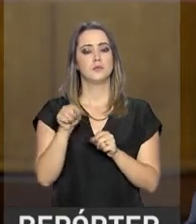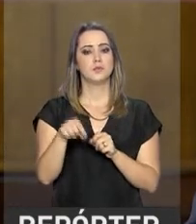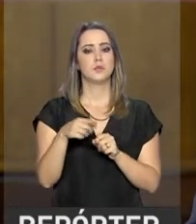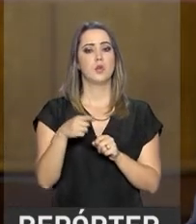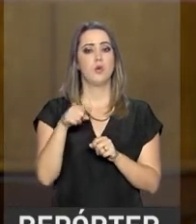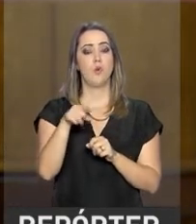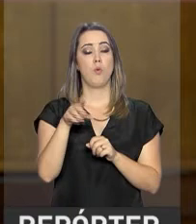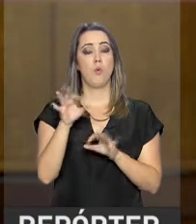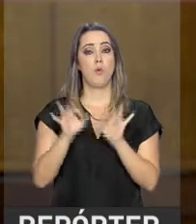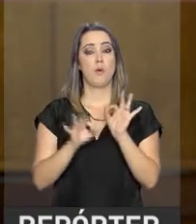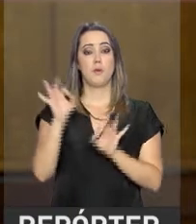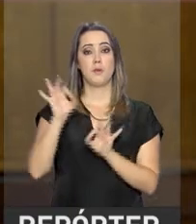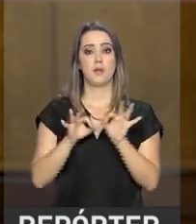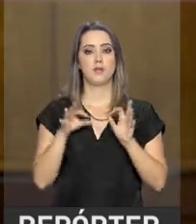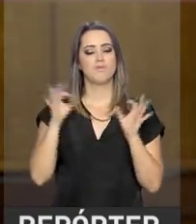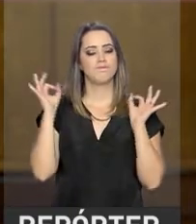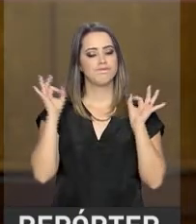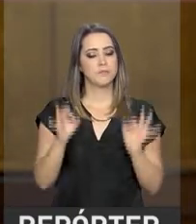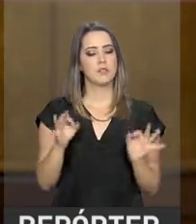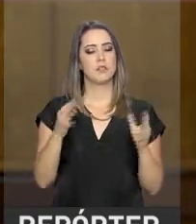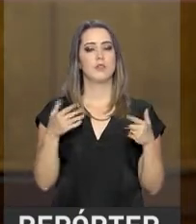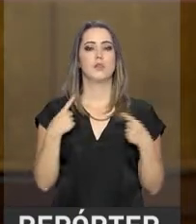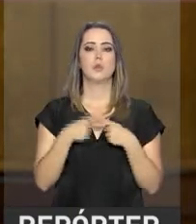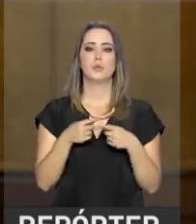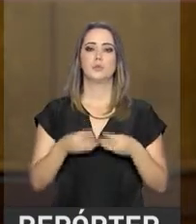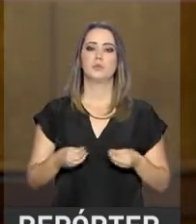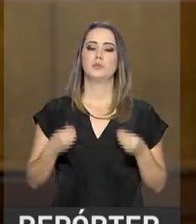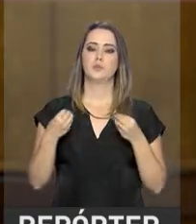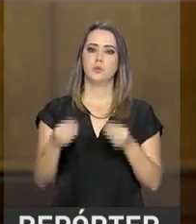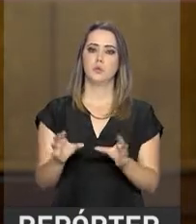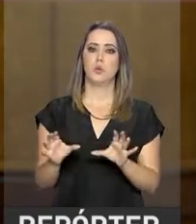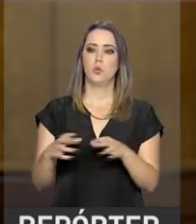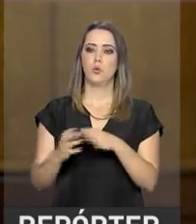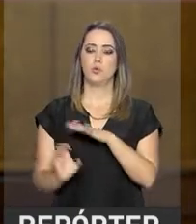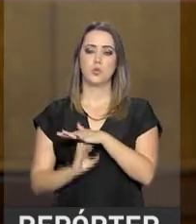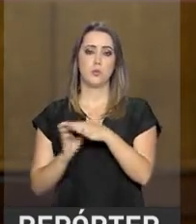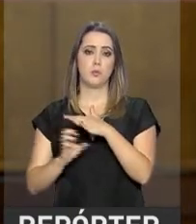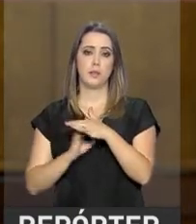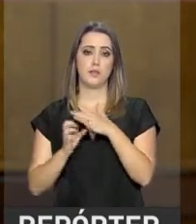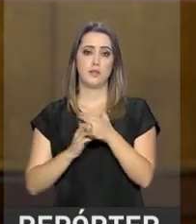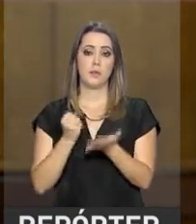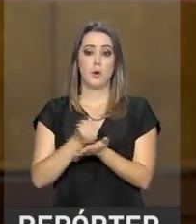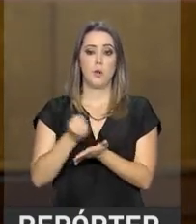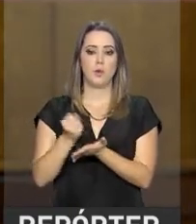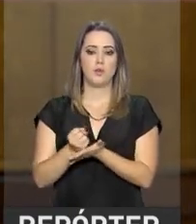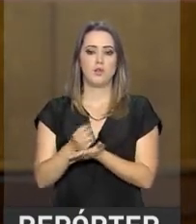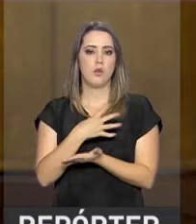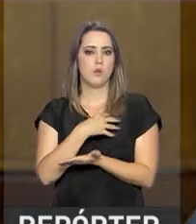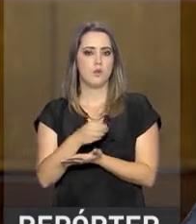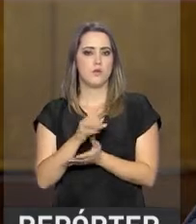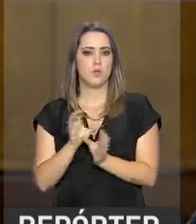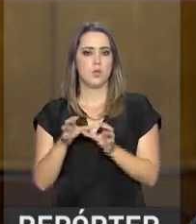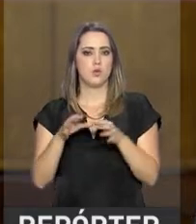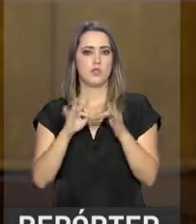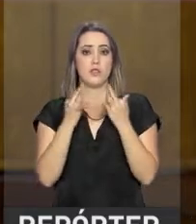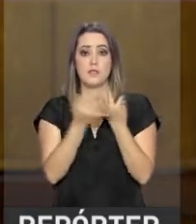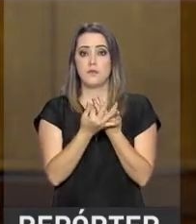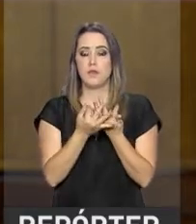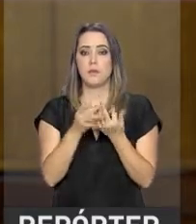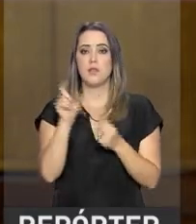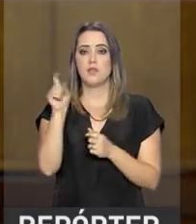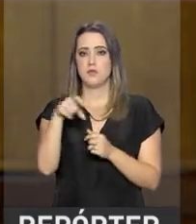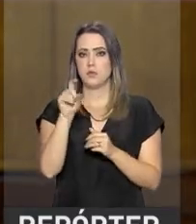sabedoria porque ele trouxe a área empresarial para contratar os filhos daqueles